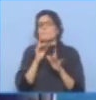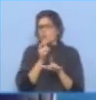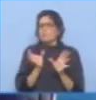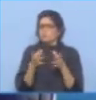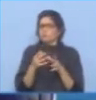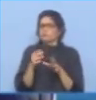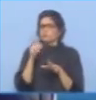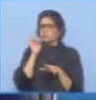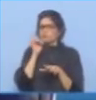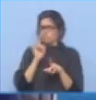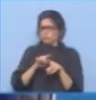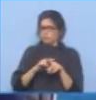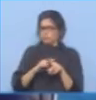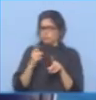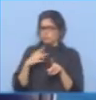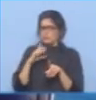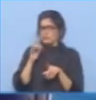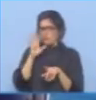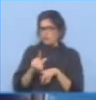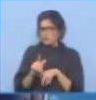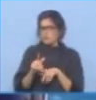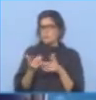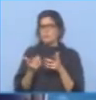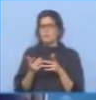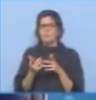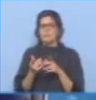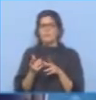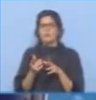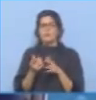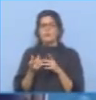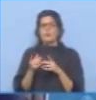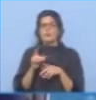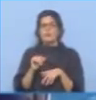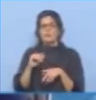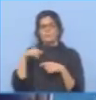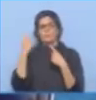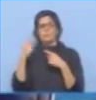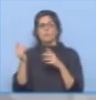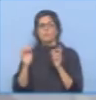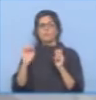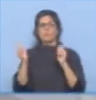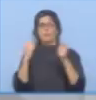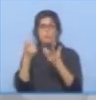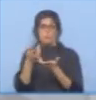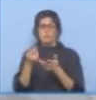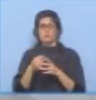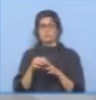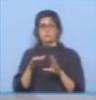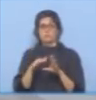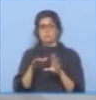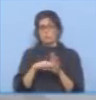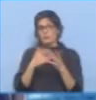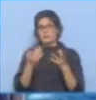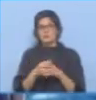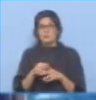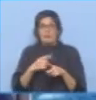a participar, não só ligado ao serviço diocesano, mas também de outras paróquias ou movimentos. E pronto, estamos